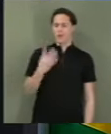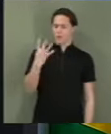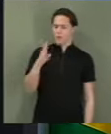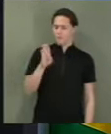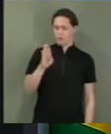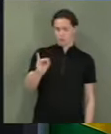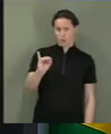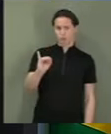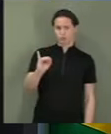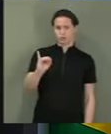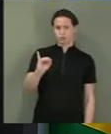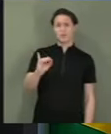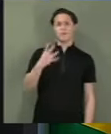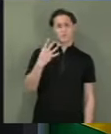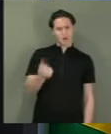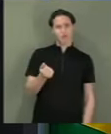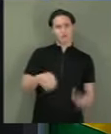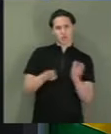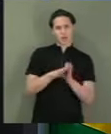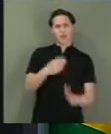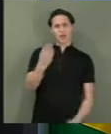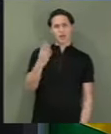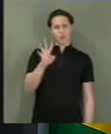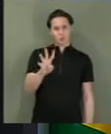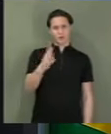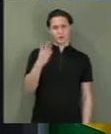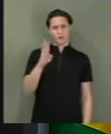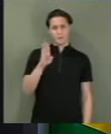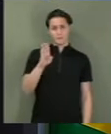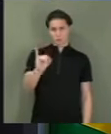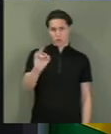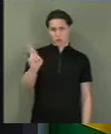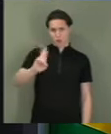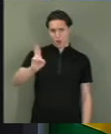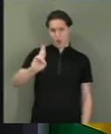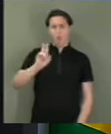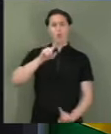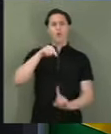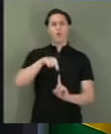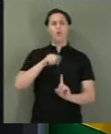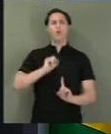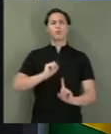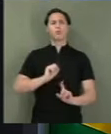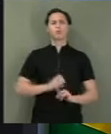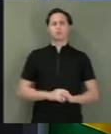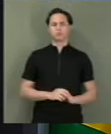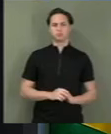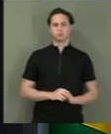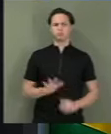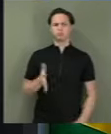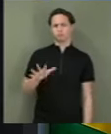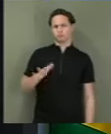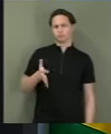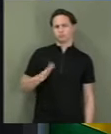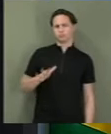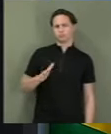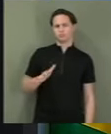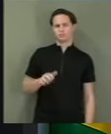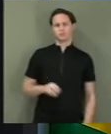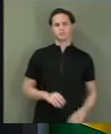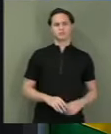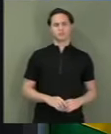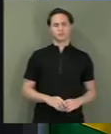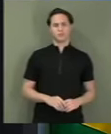vamos chegar a 4 bilhões para cerca de em torno de em torno